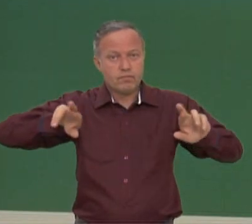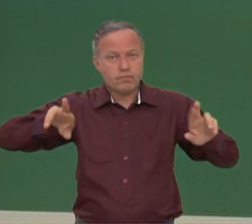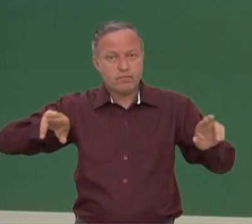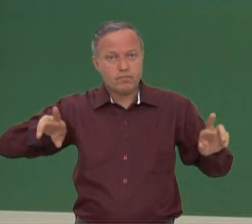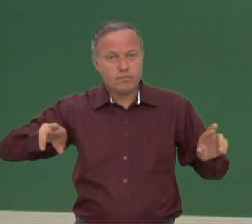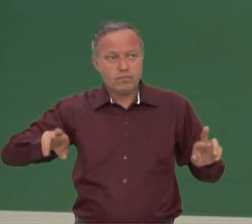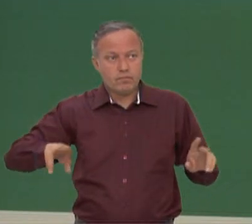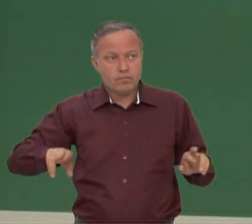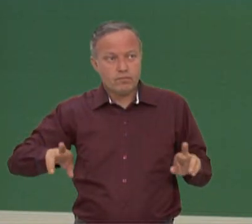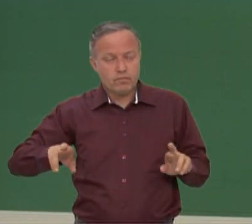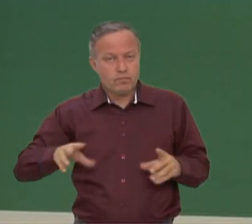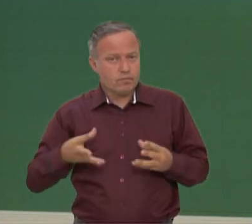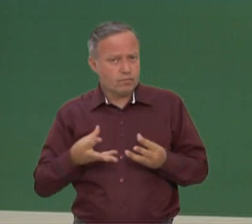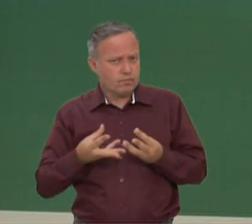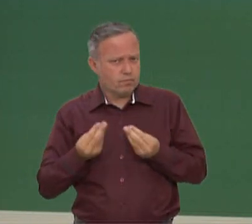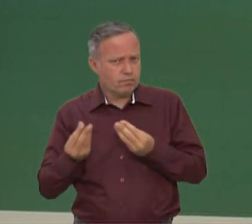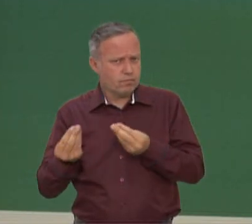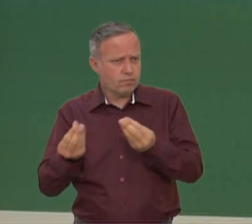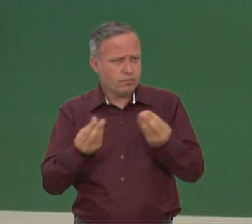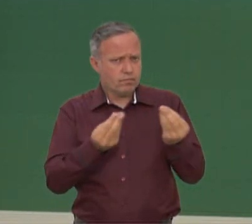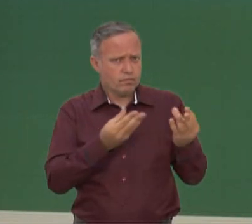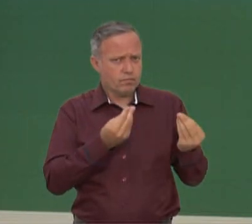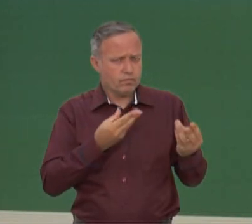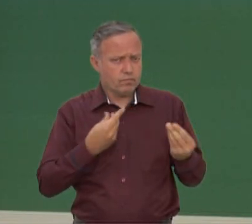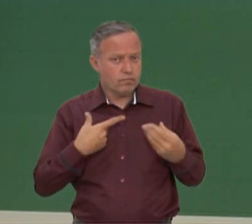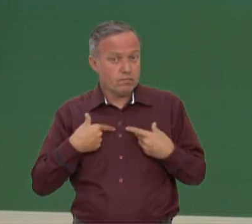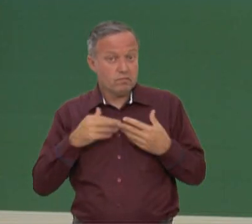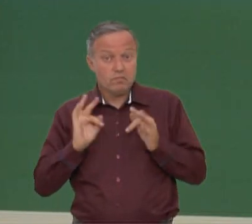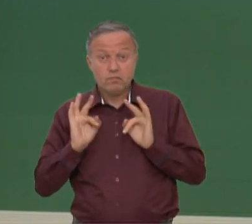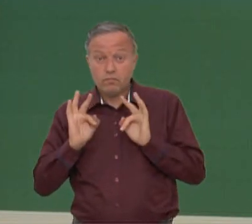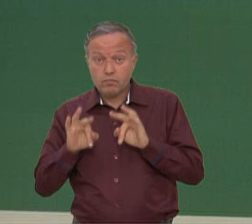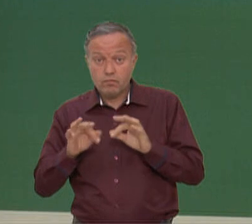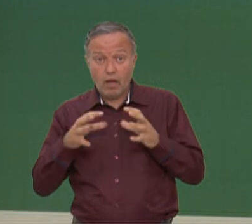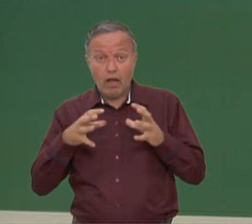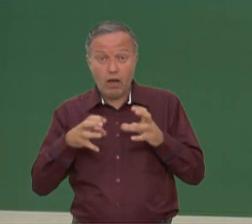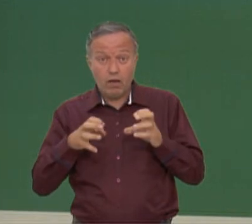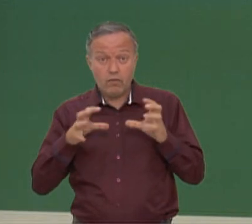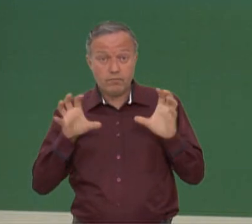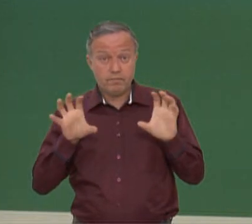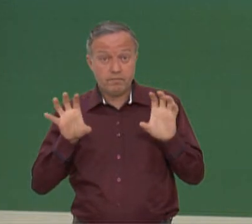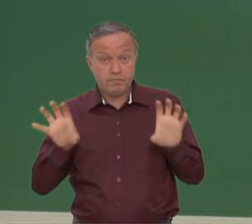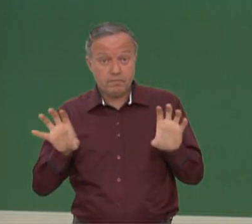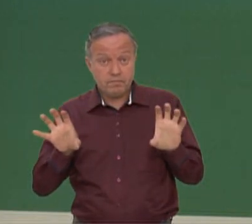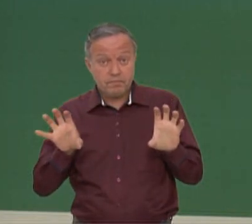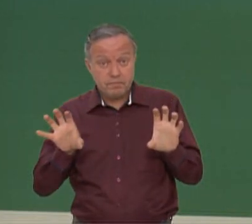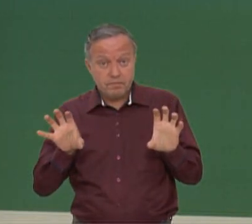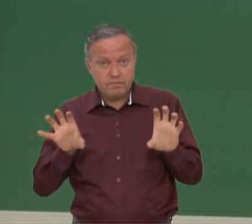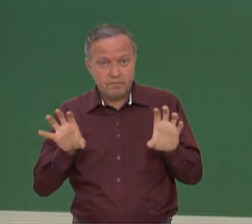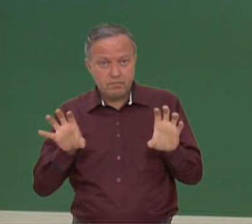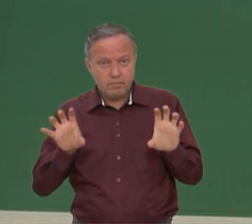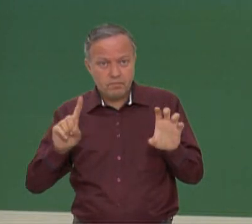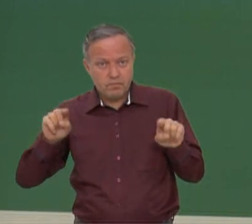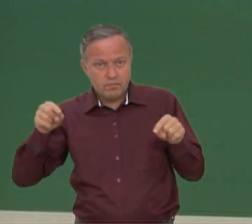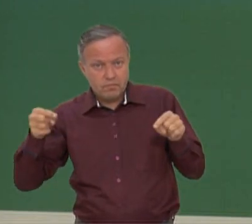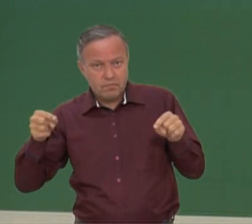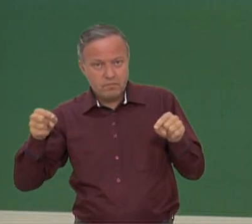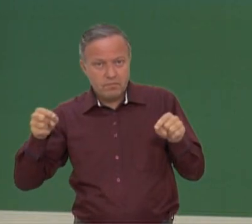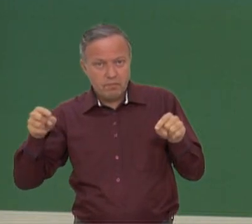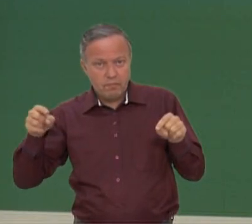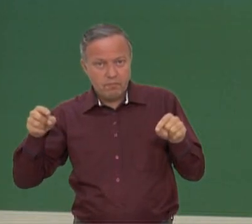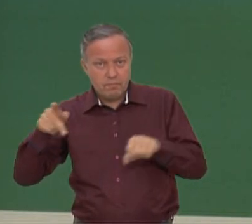em multipolarização. Então, com o fim da Guerra Fria, outros países começaram a despontar no